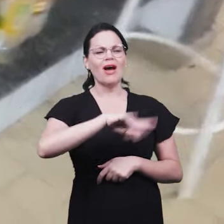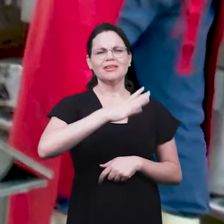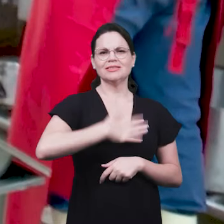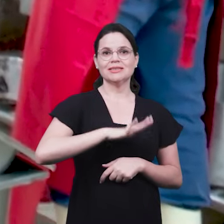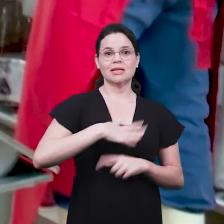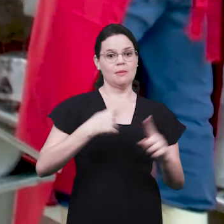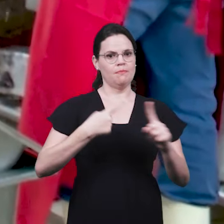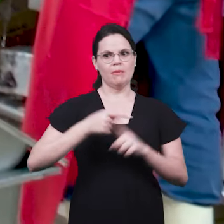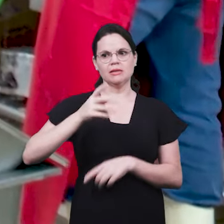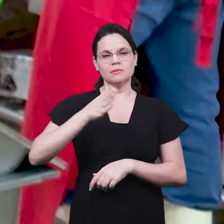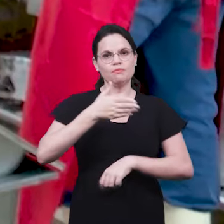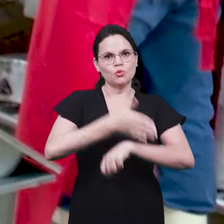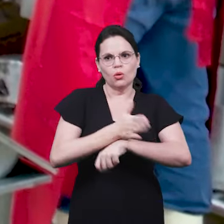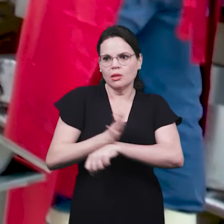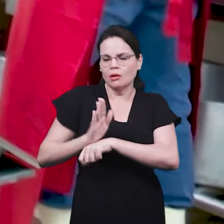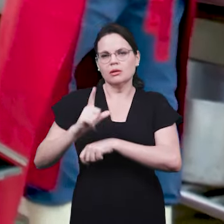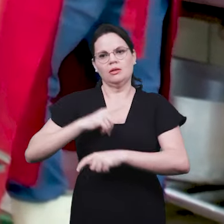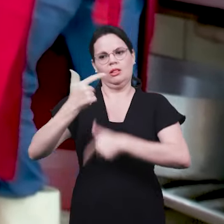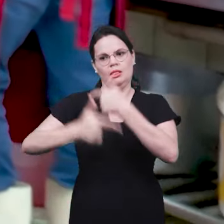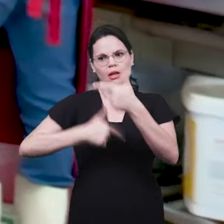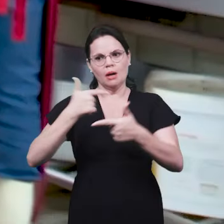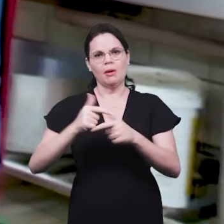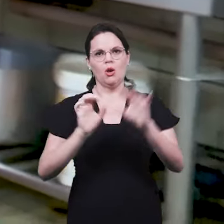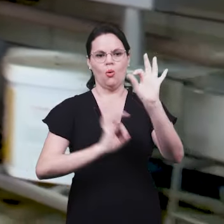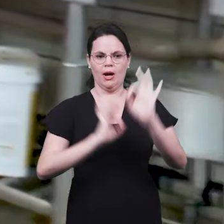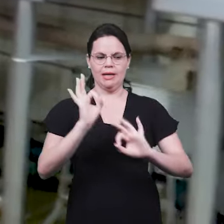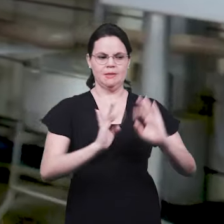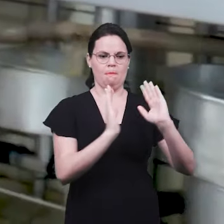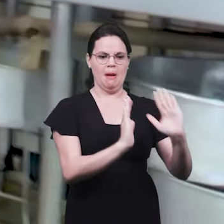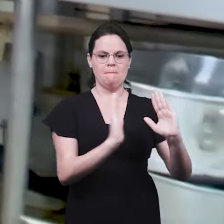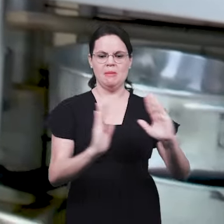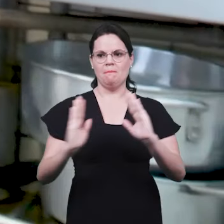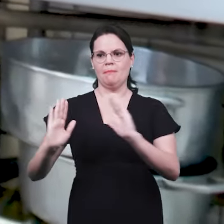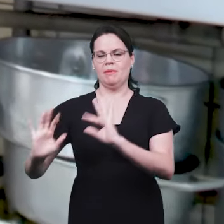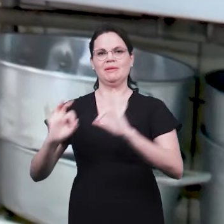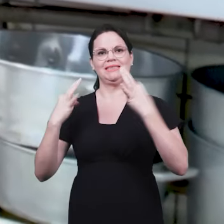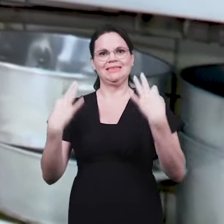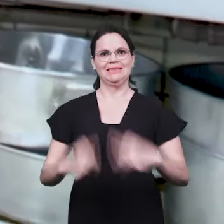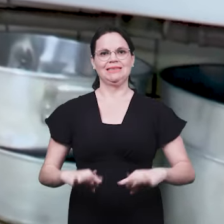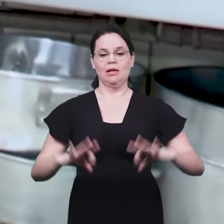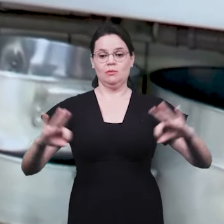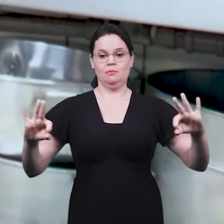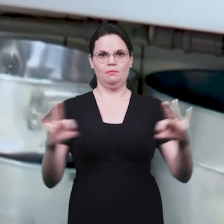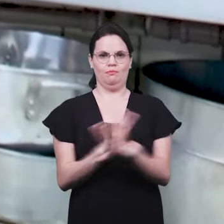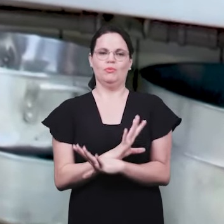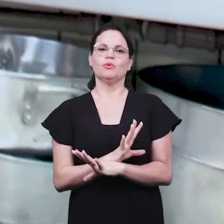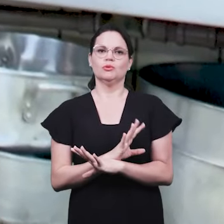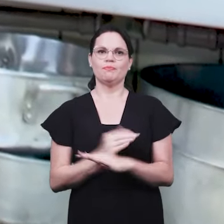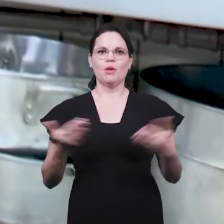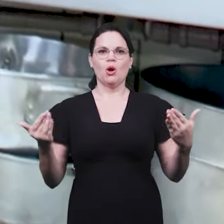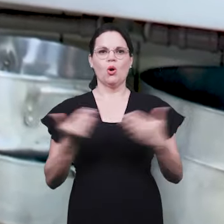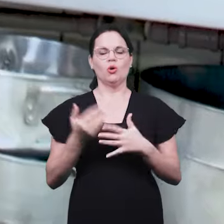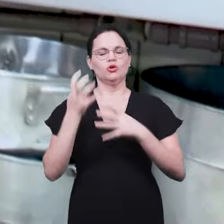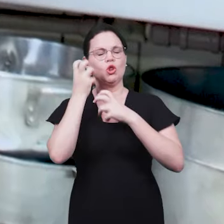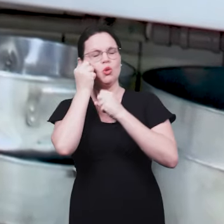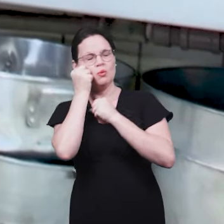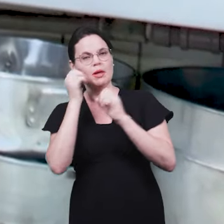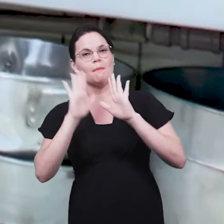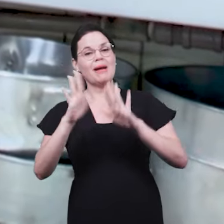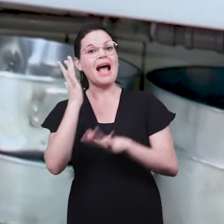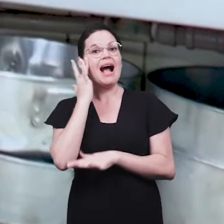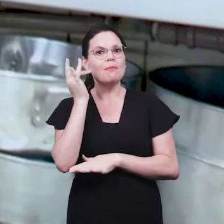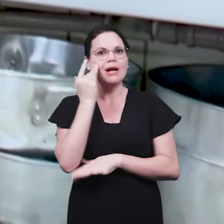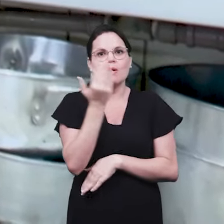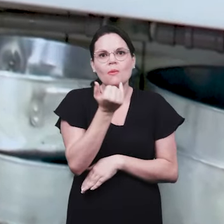não para. Ele sempre é contínuo, no dia a dia, até que tudo seja preparado. Hoje nós vamos dormir, mas o alimento de